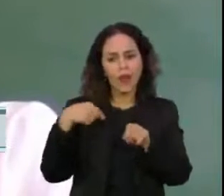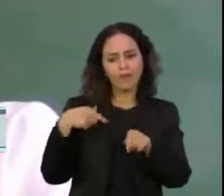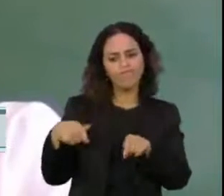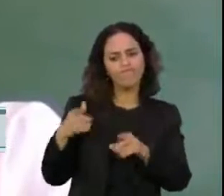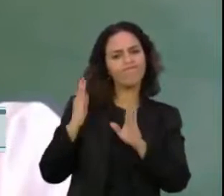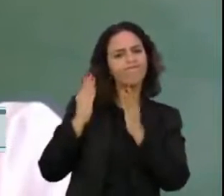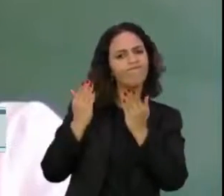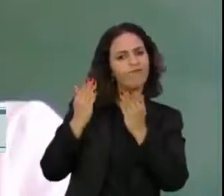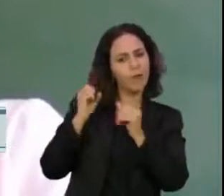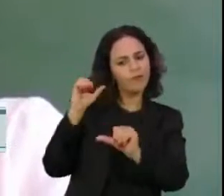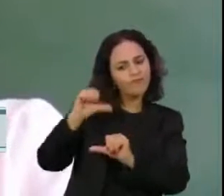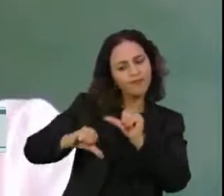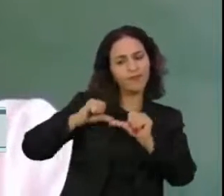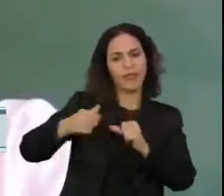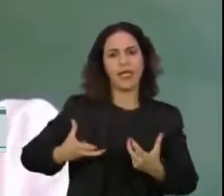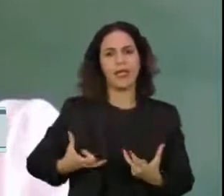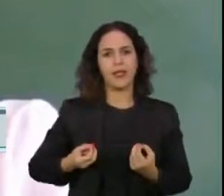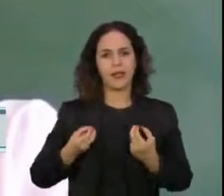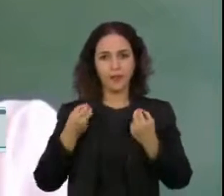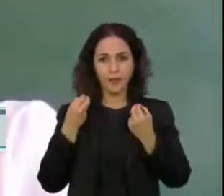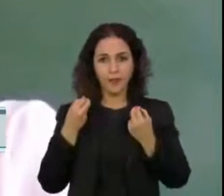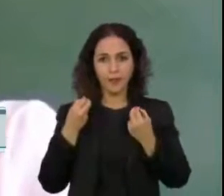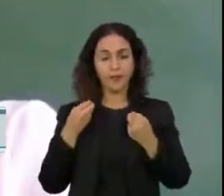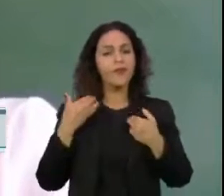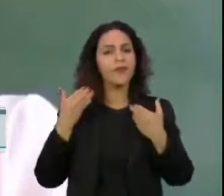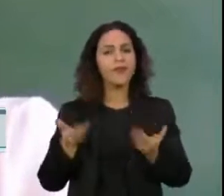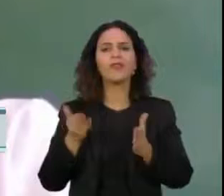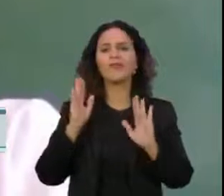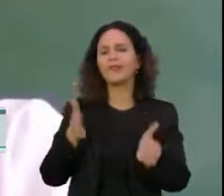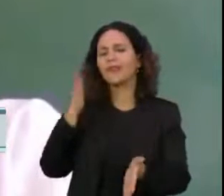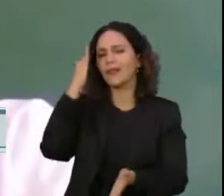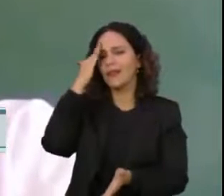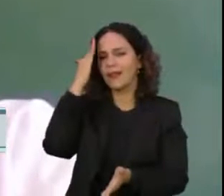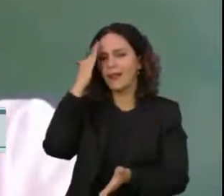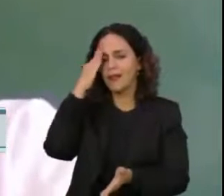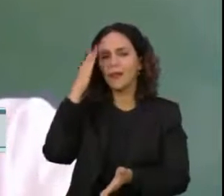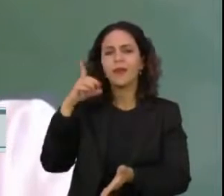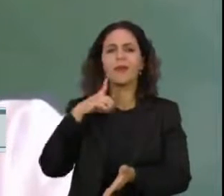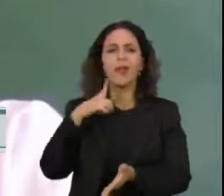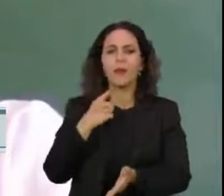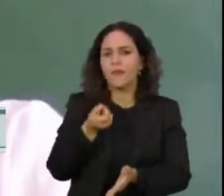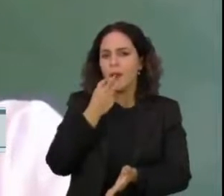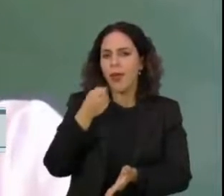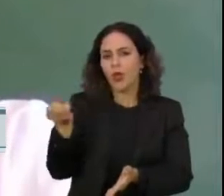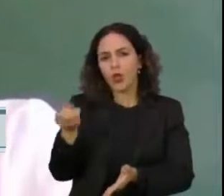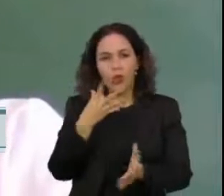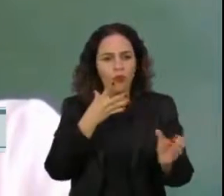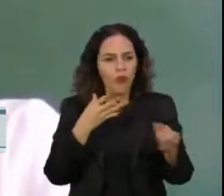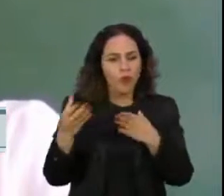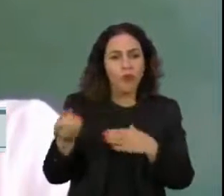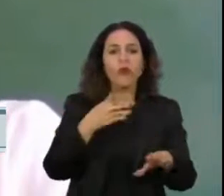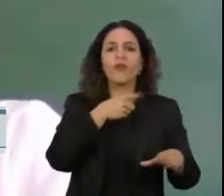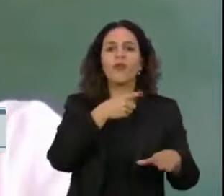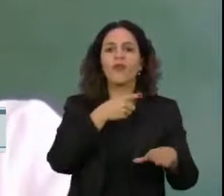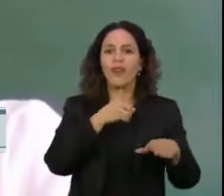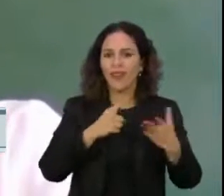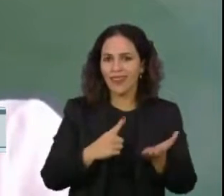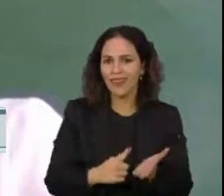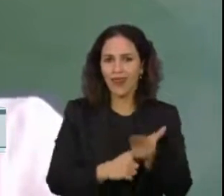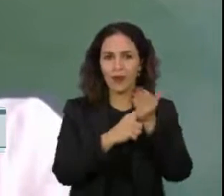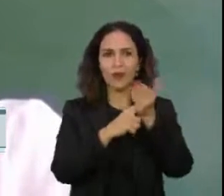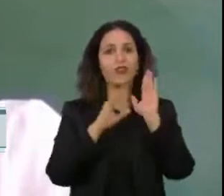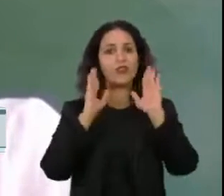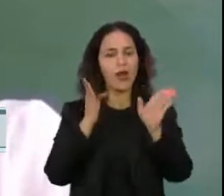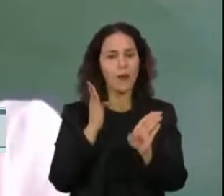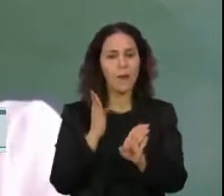a se tornar o câncer. E isso a gente sabe, por mais que novos medicamentos, novos tratamentos foram